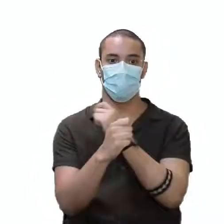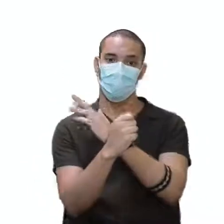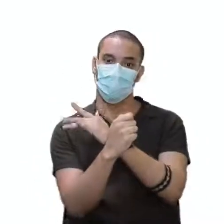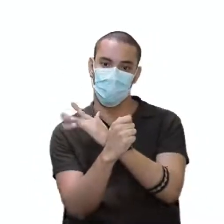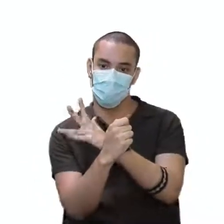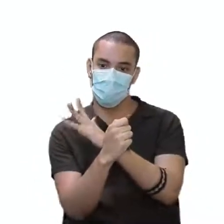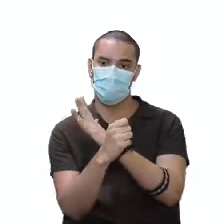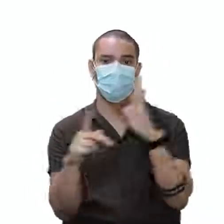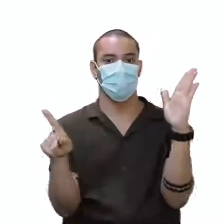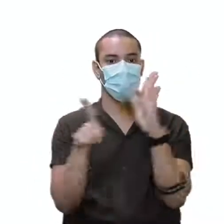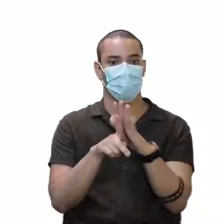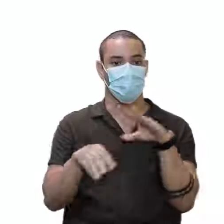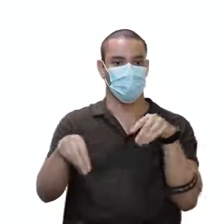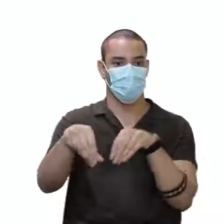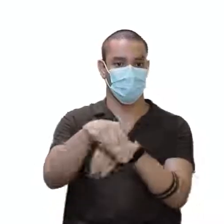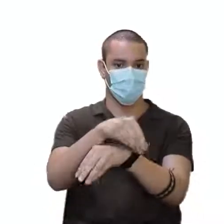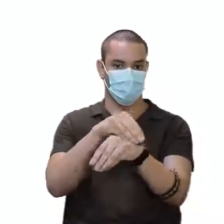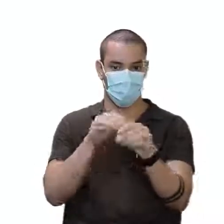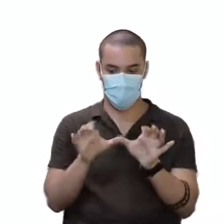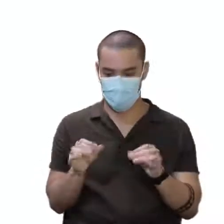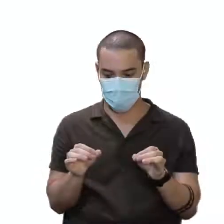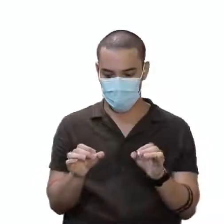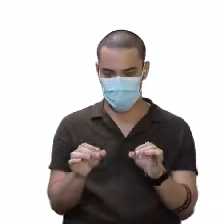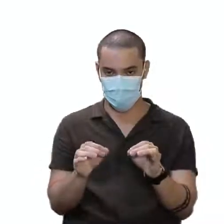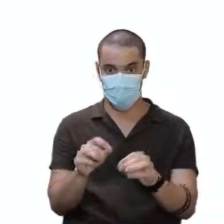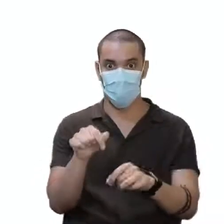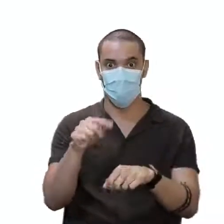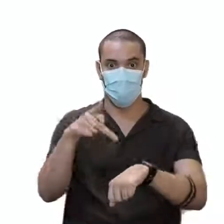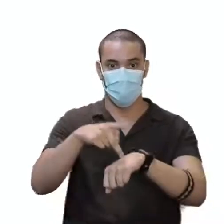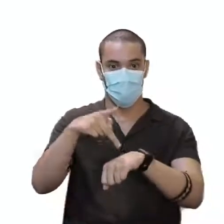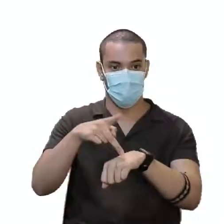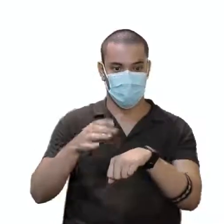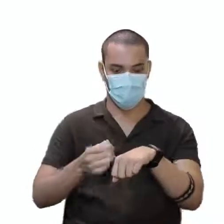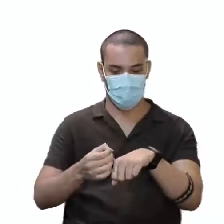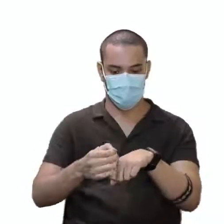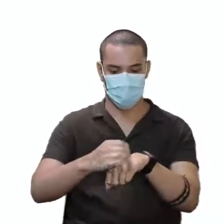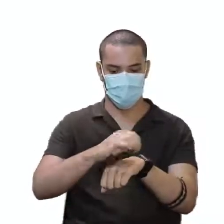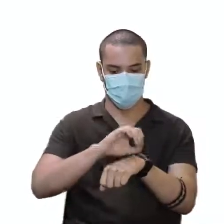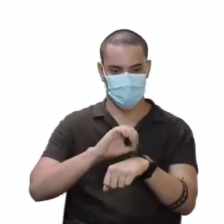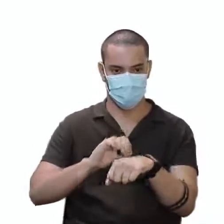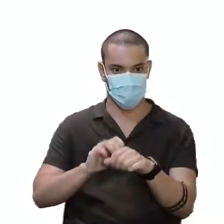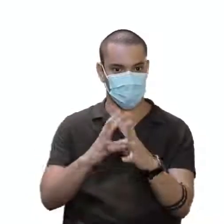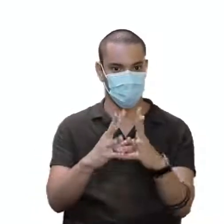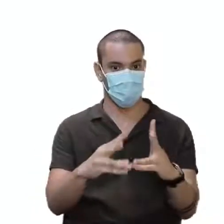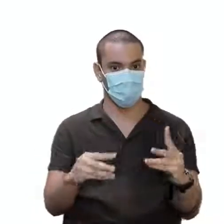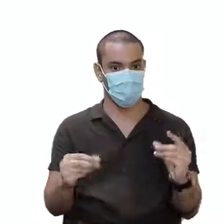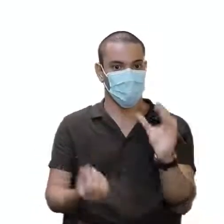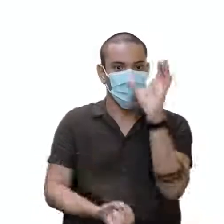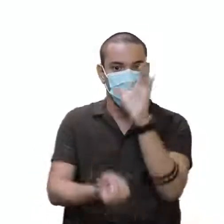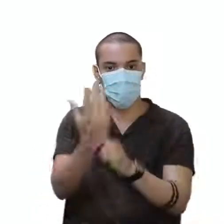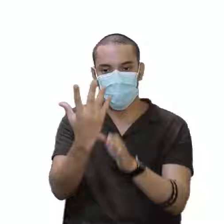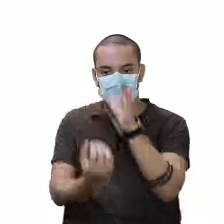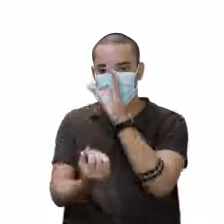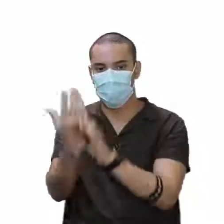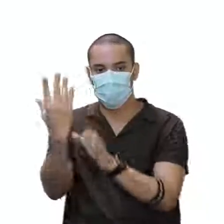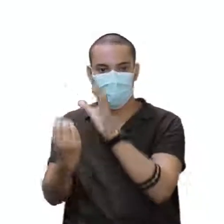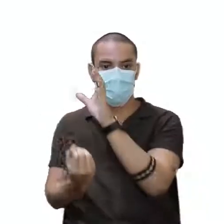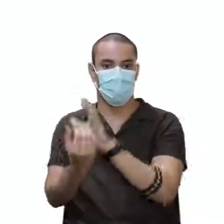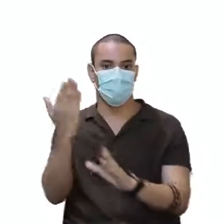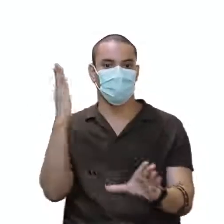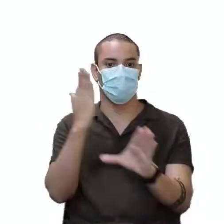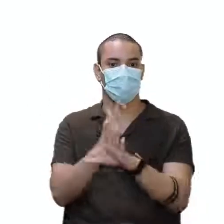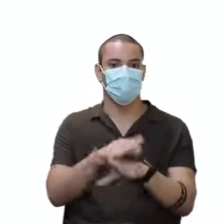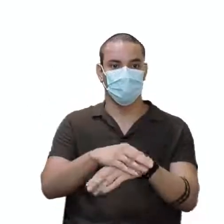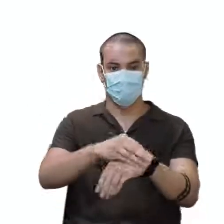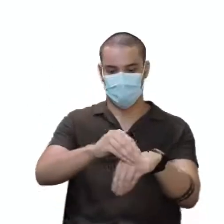ácidos orgânicos que vão corroer gradativamente a rocha, formando através disso a erosão das primeiras,